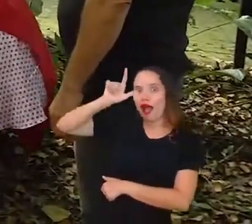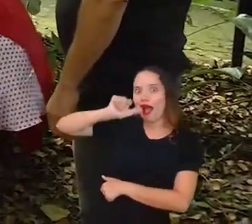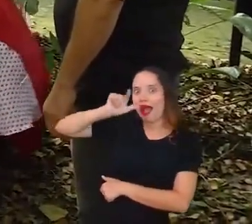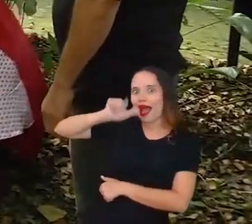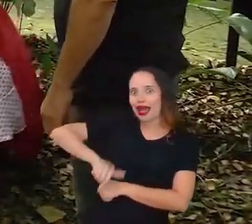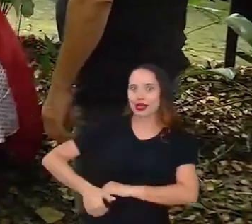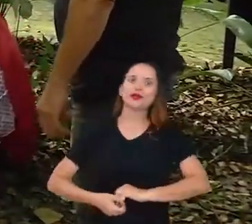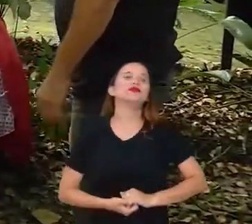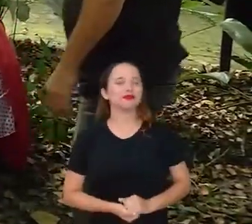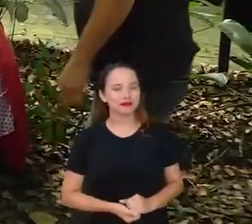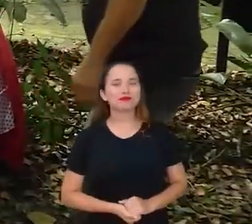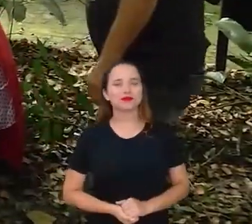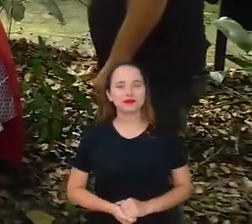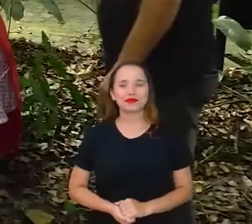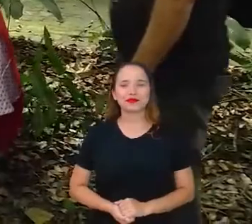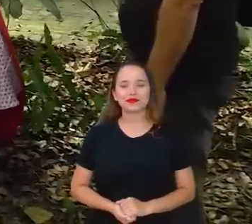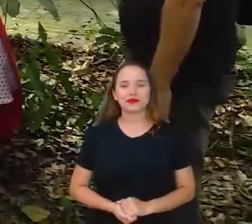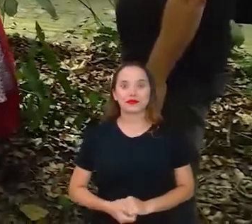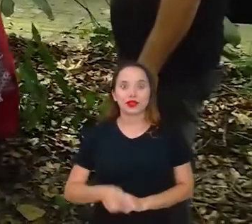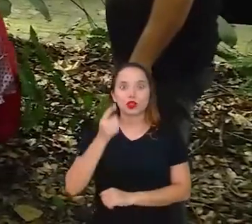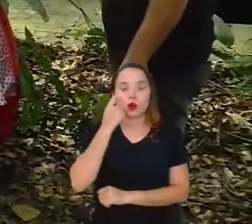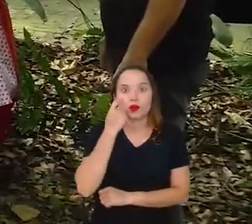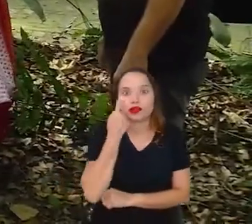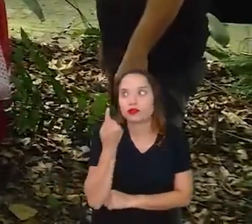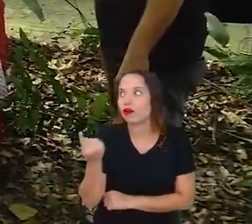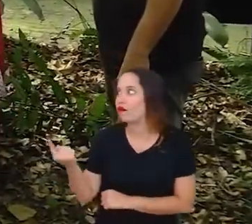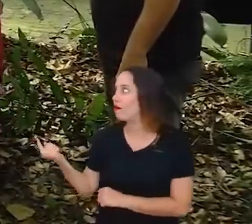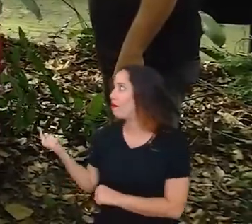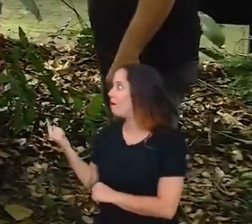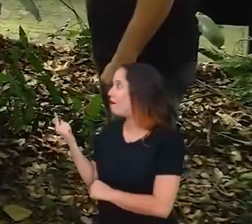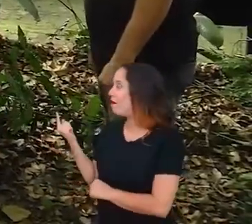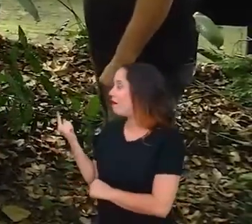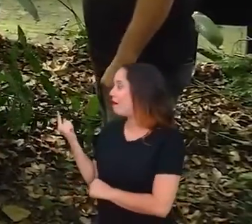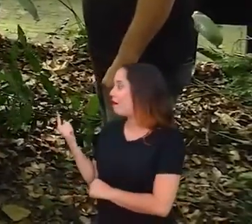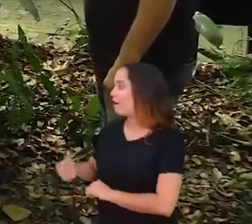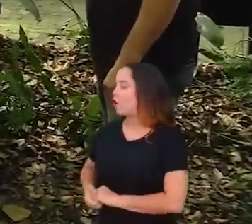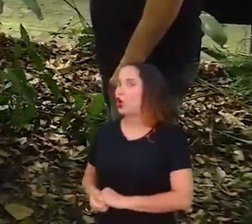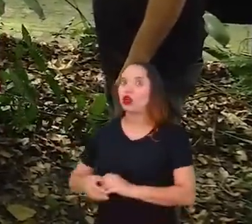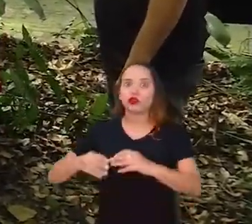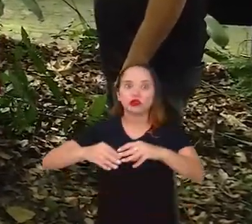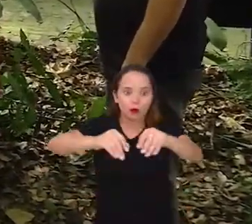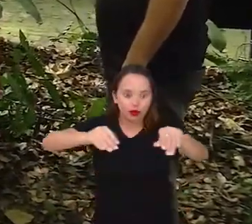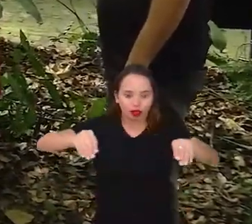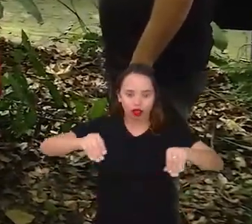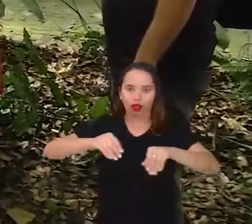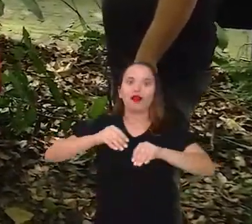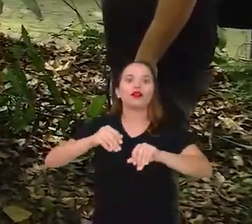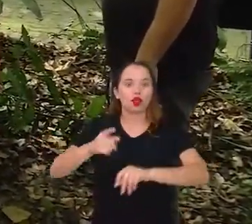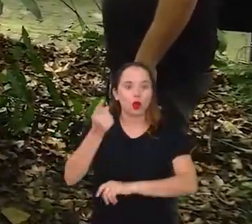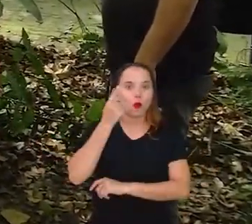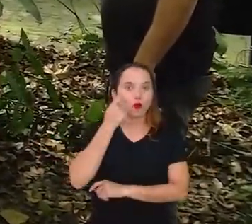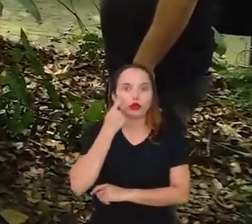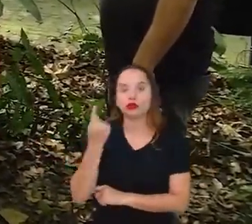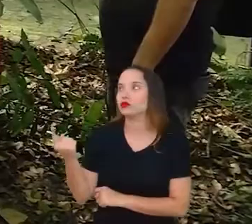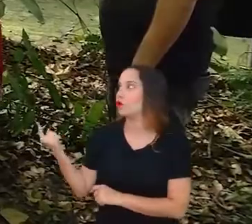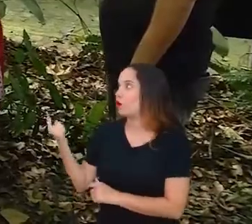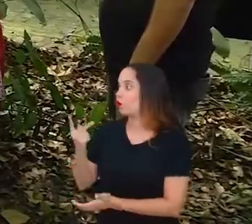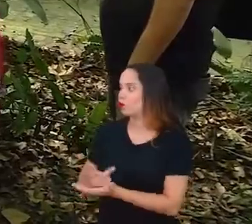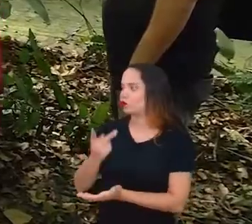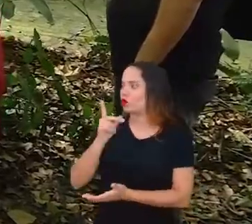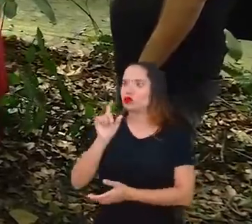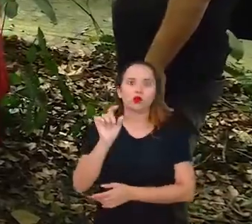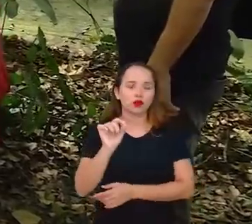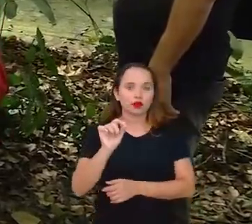água. Então, olha só. Então, olha só o que é que acontece.